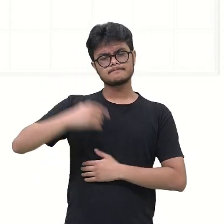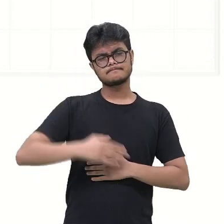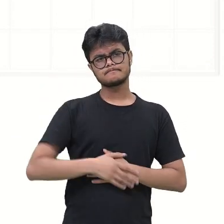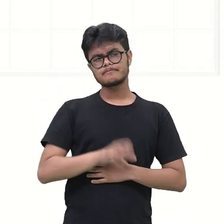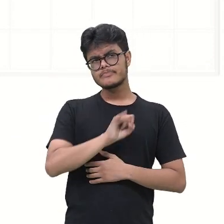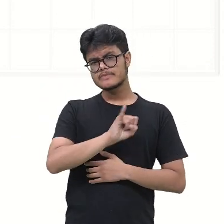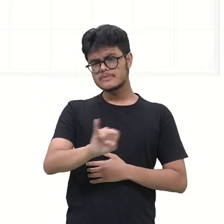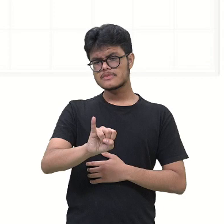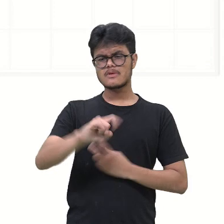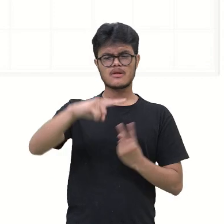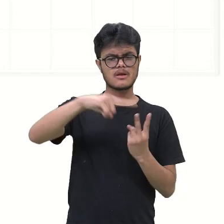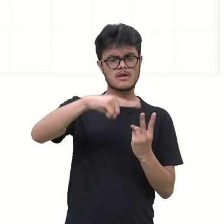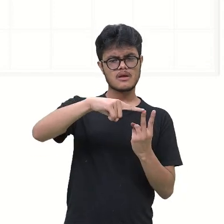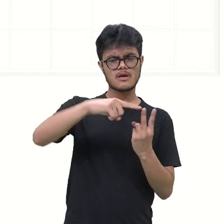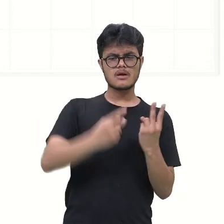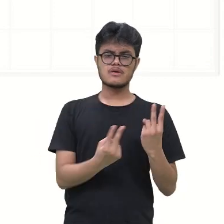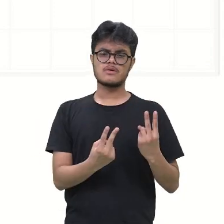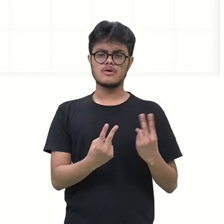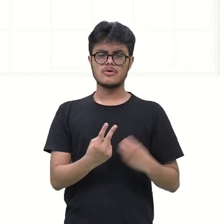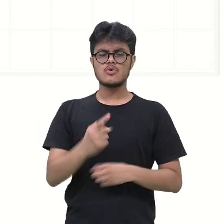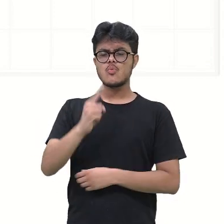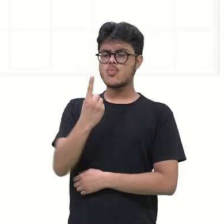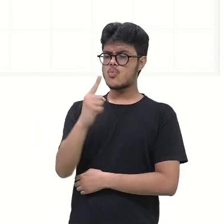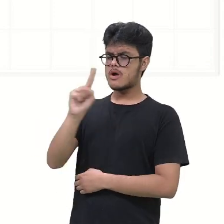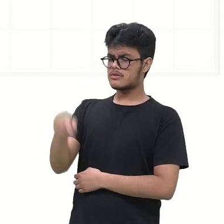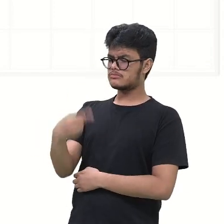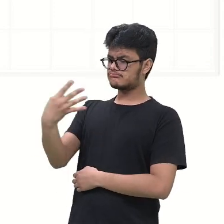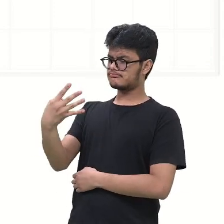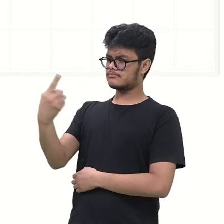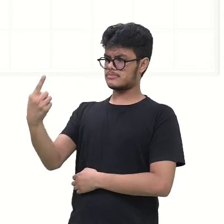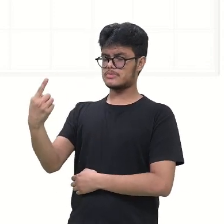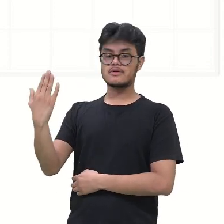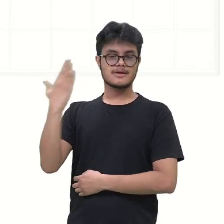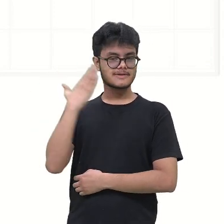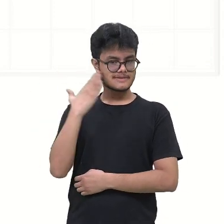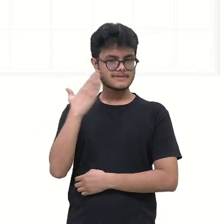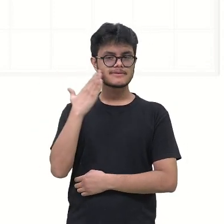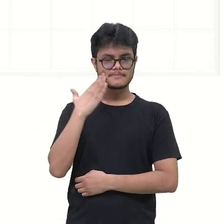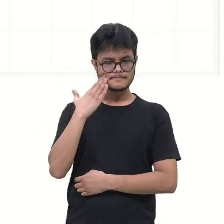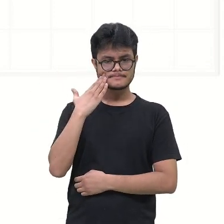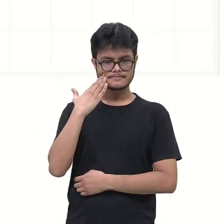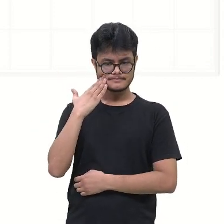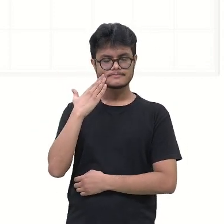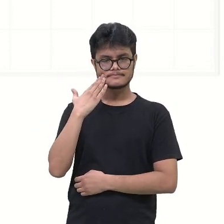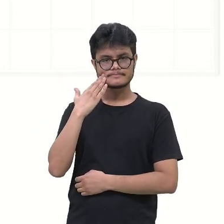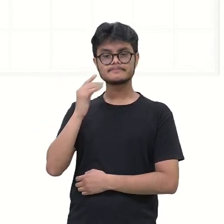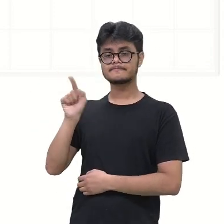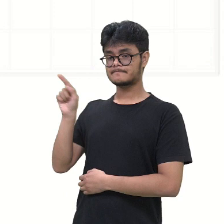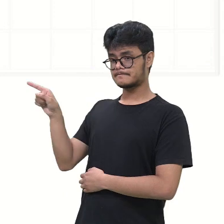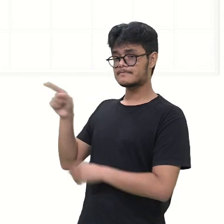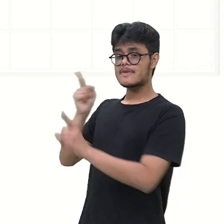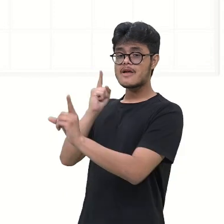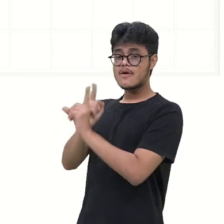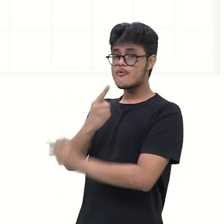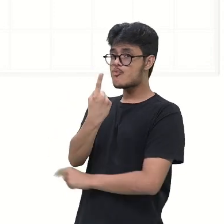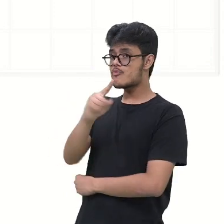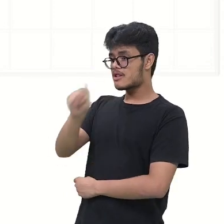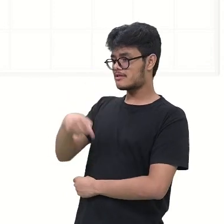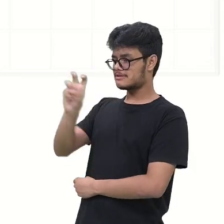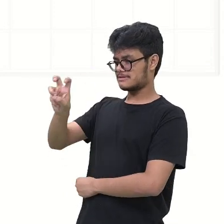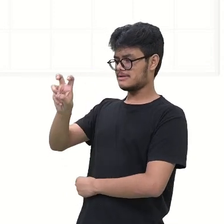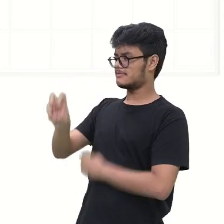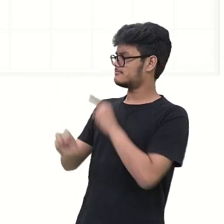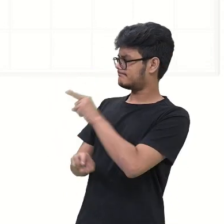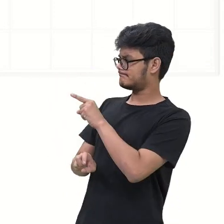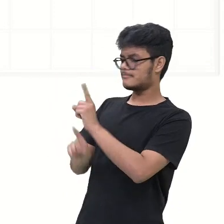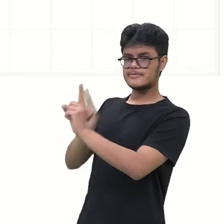de 2, né? 1,41. Eu sei aonde está a metade aqui, ó. Eu sei o que aqui é 1,5,